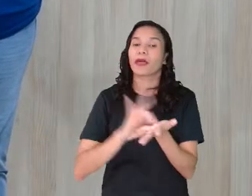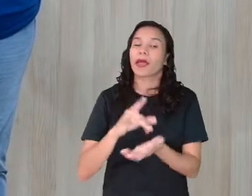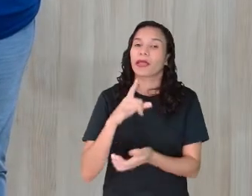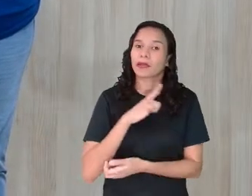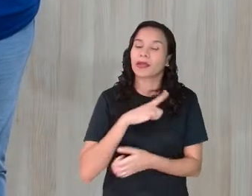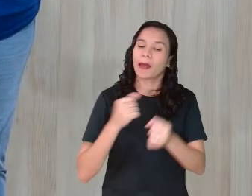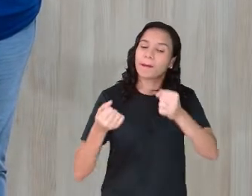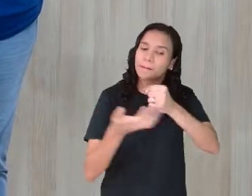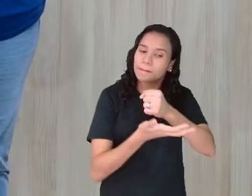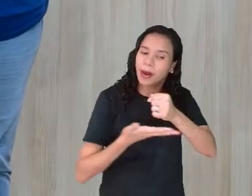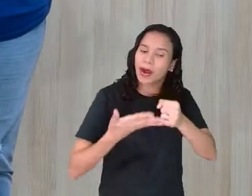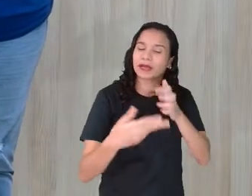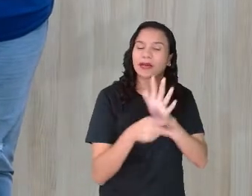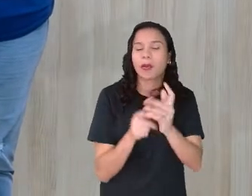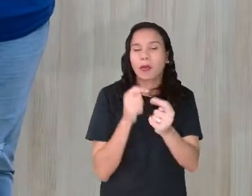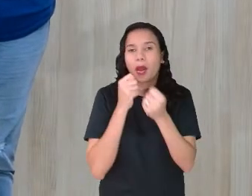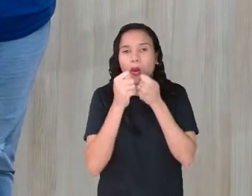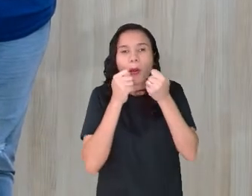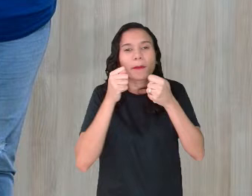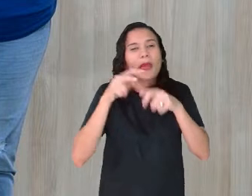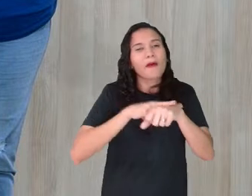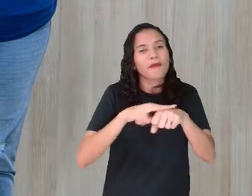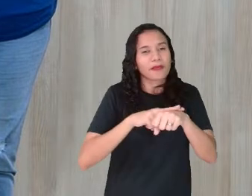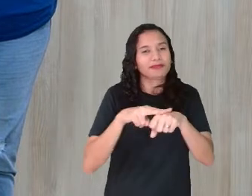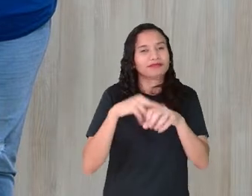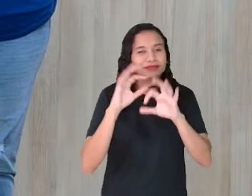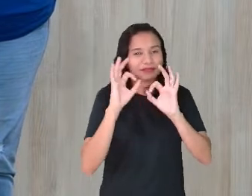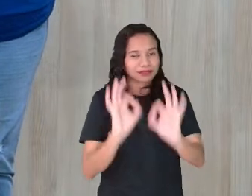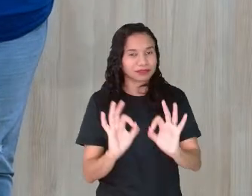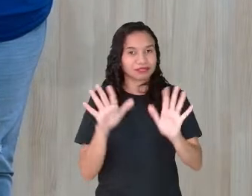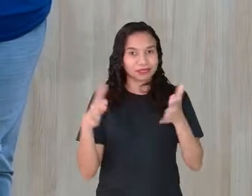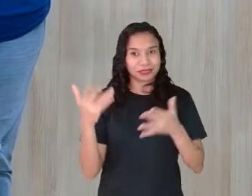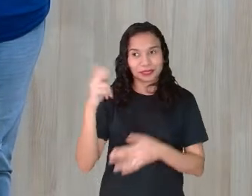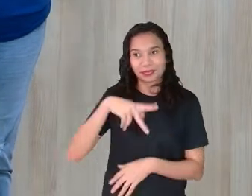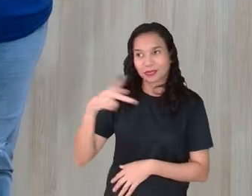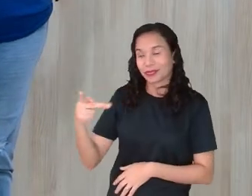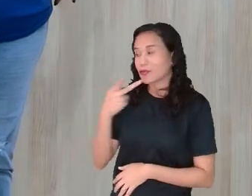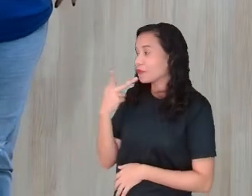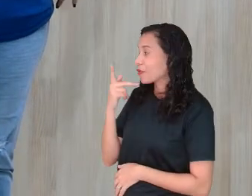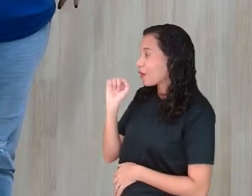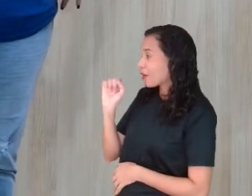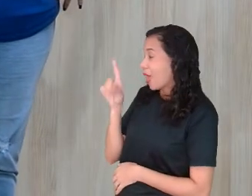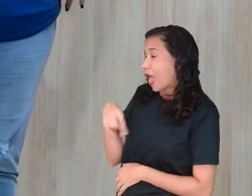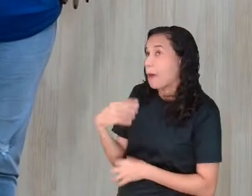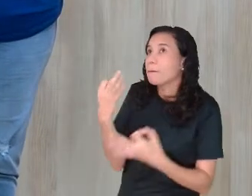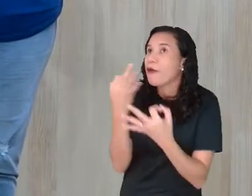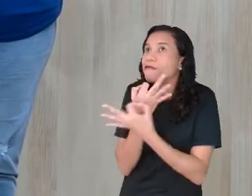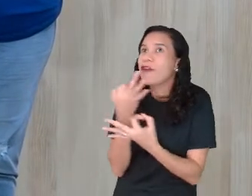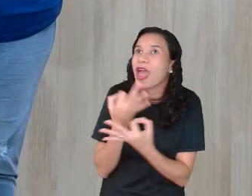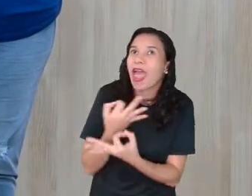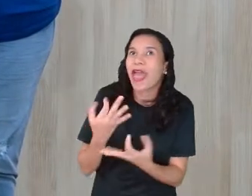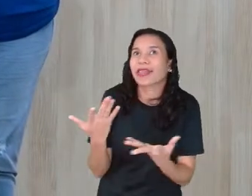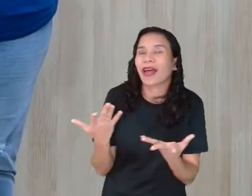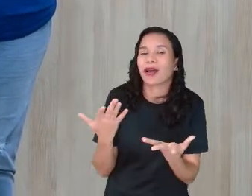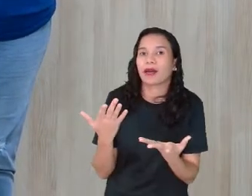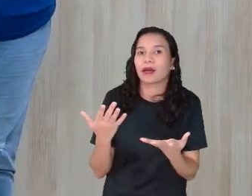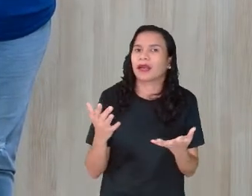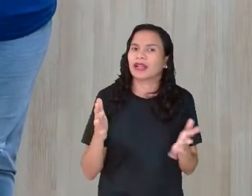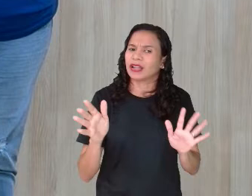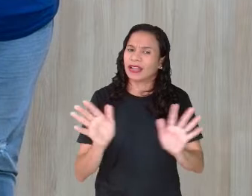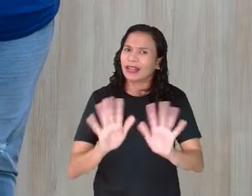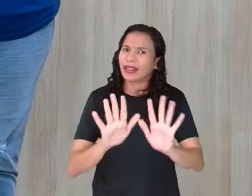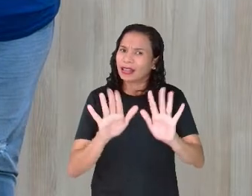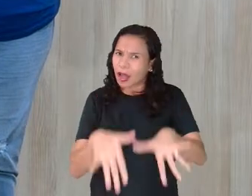é a base aí da economia verde, tá certo? Então, professora, a economia verde é perfeita, não é isso que a gente está falando, né,